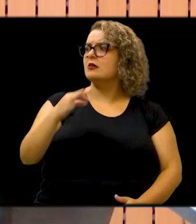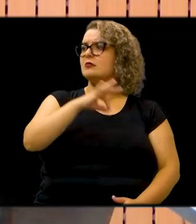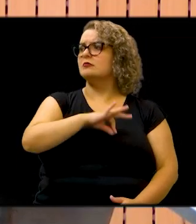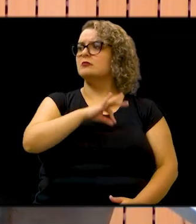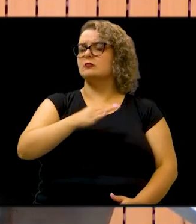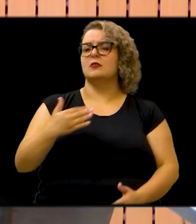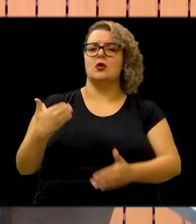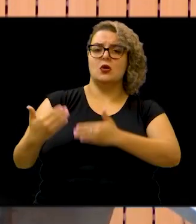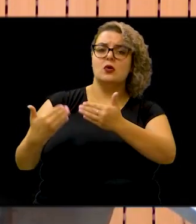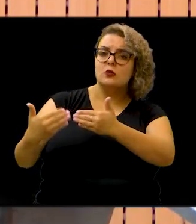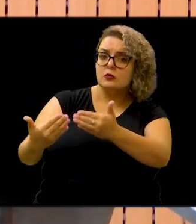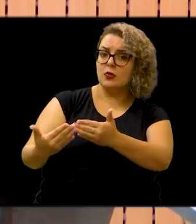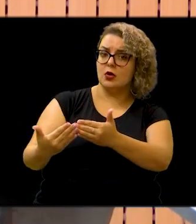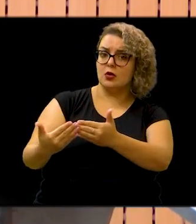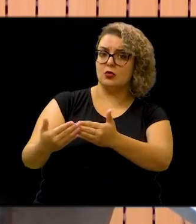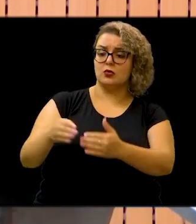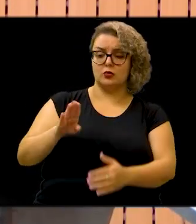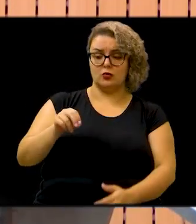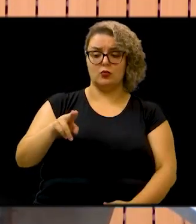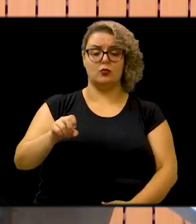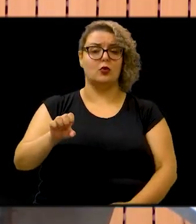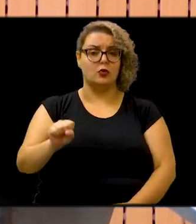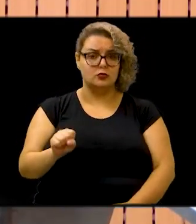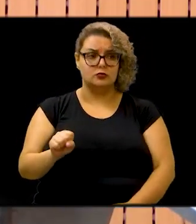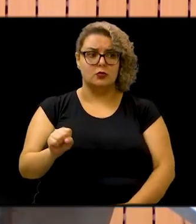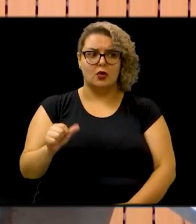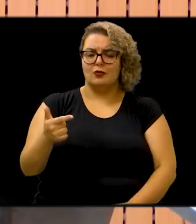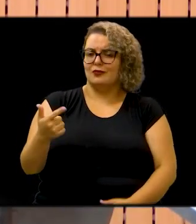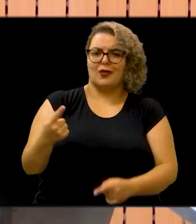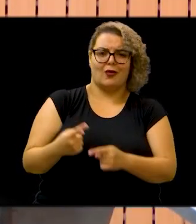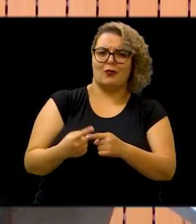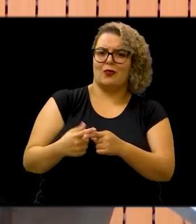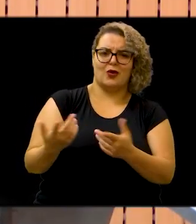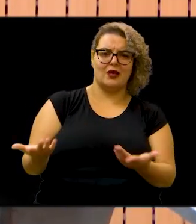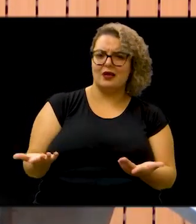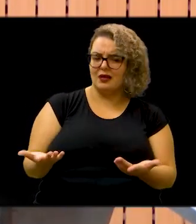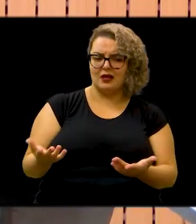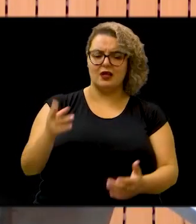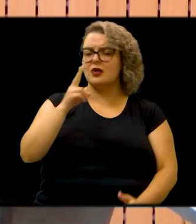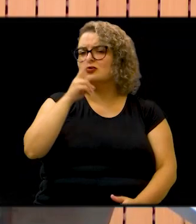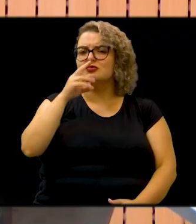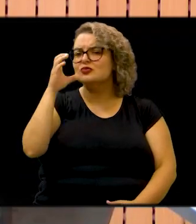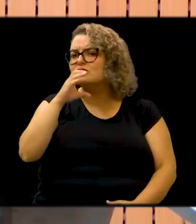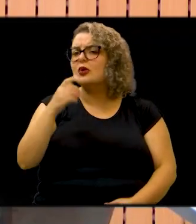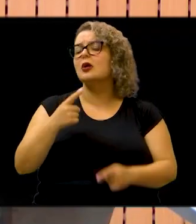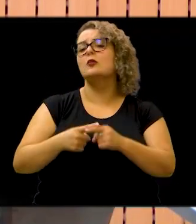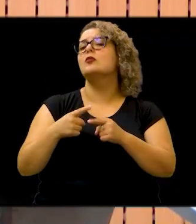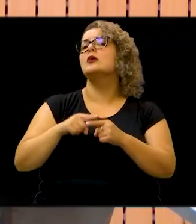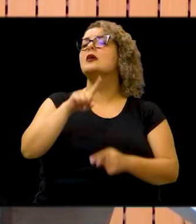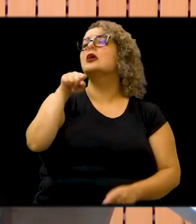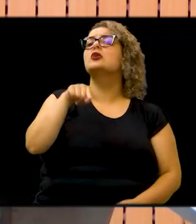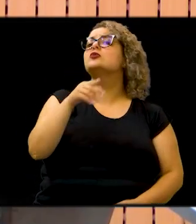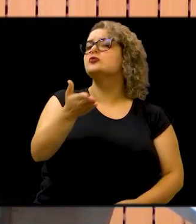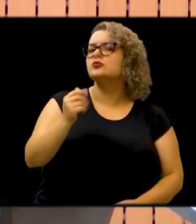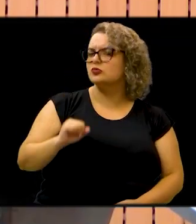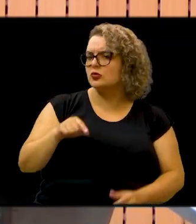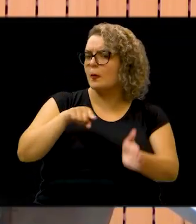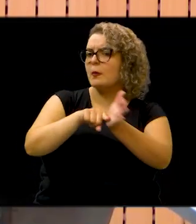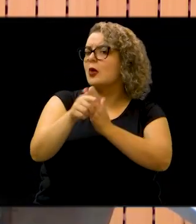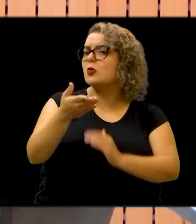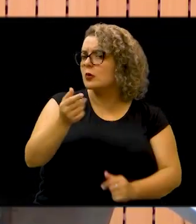seja, estava previsto tramitar o projeto do bônus. Não tem por que tramitar em regime de urgência. E por que eu estou questionando